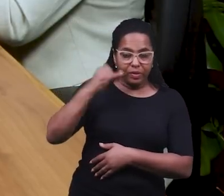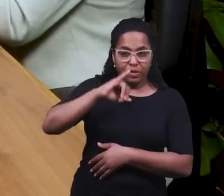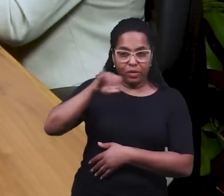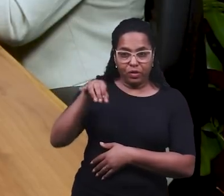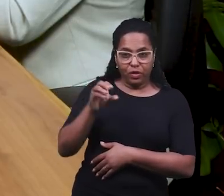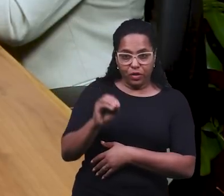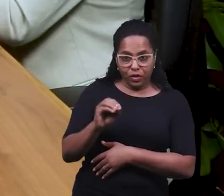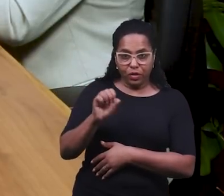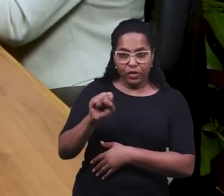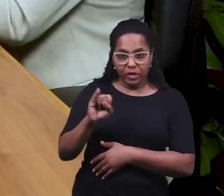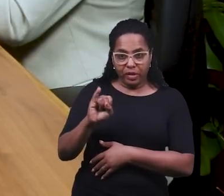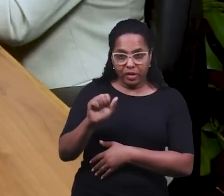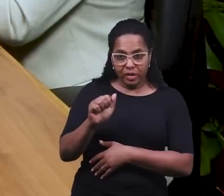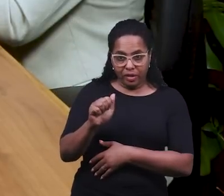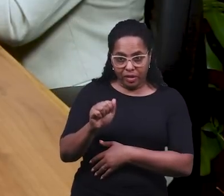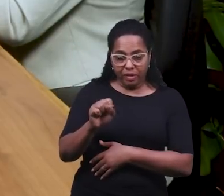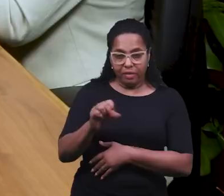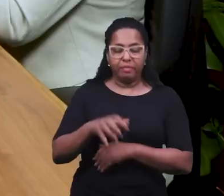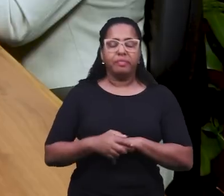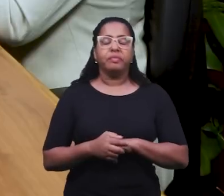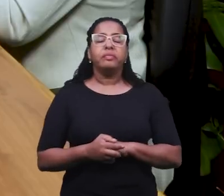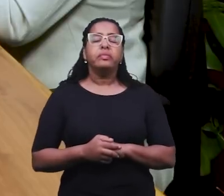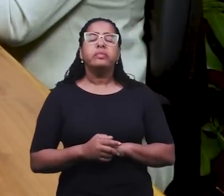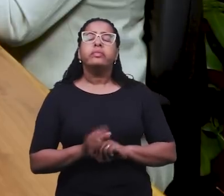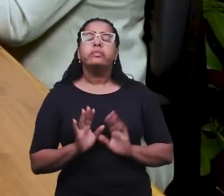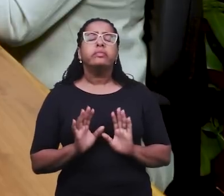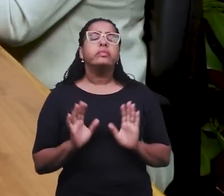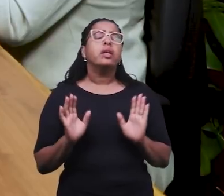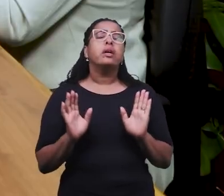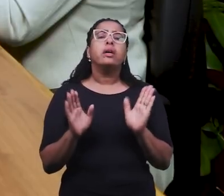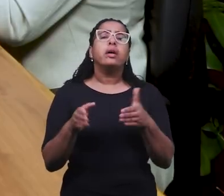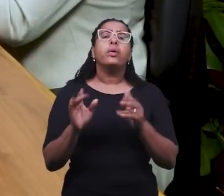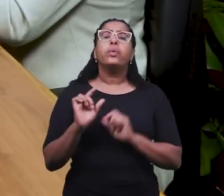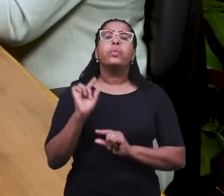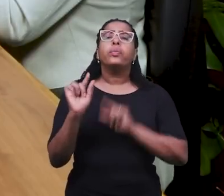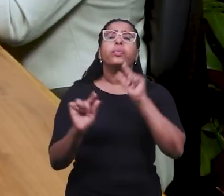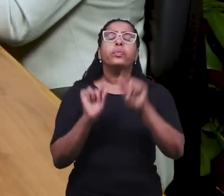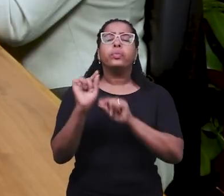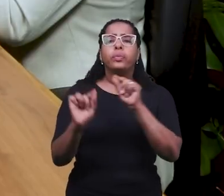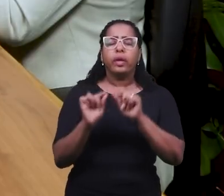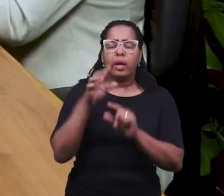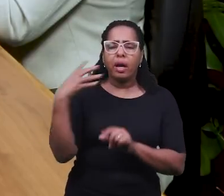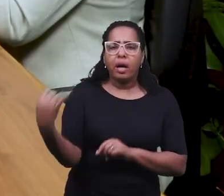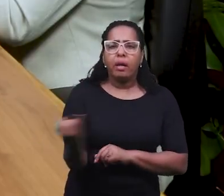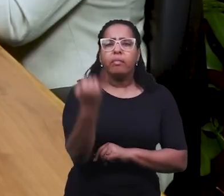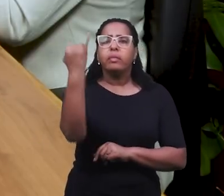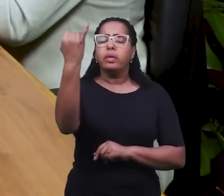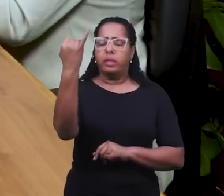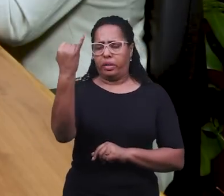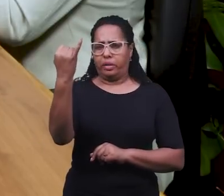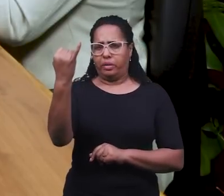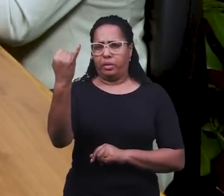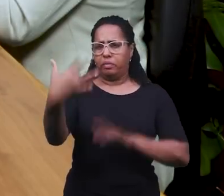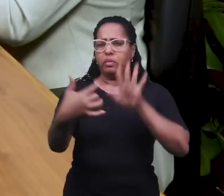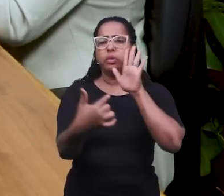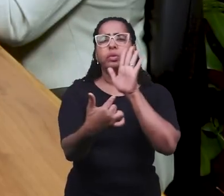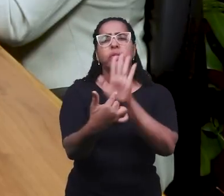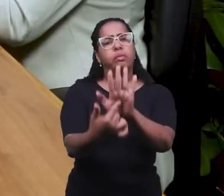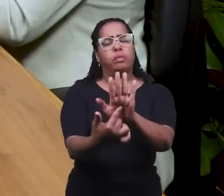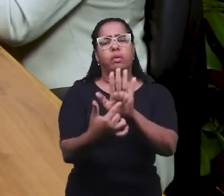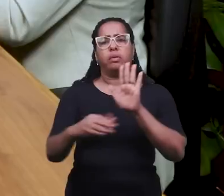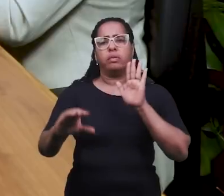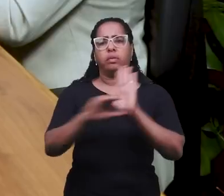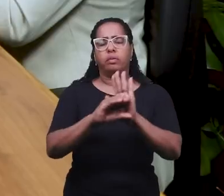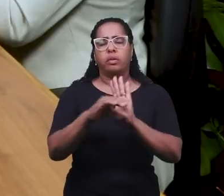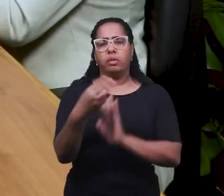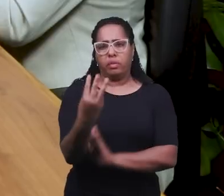há um ponto importante que a gente fala exatamente nesse